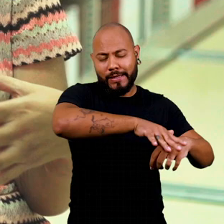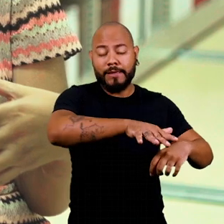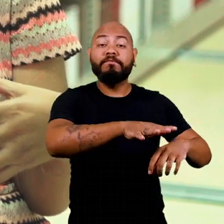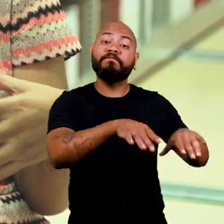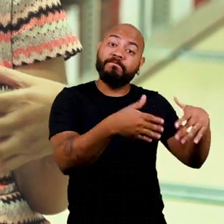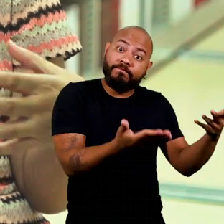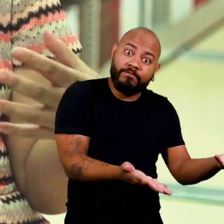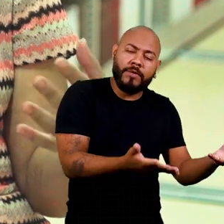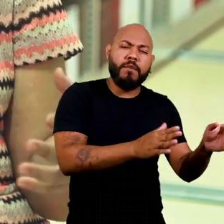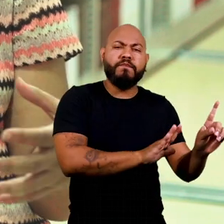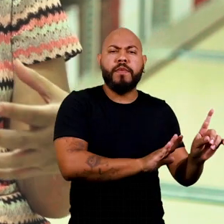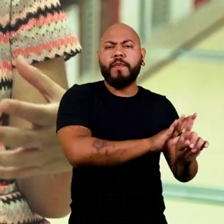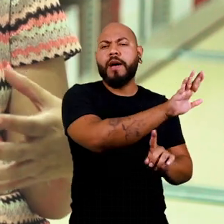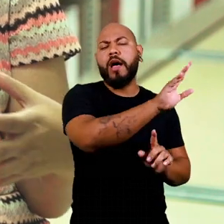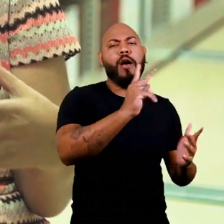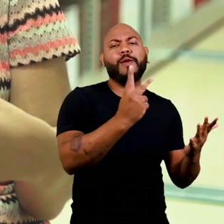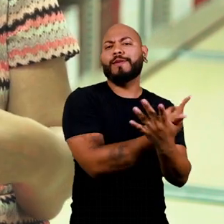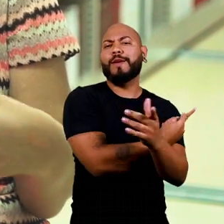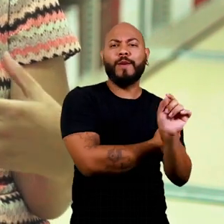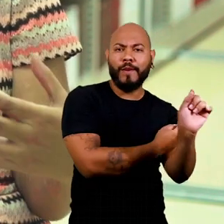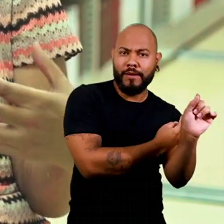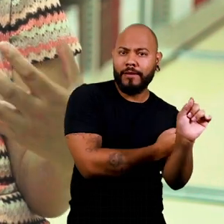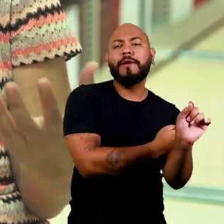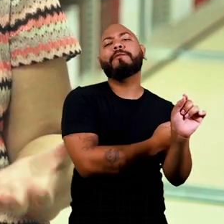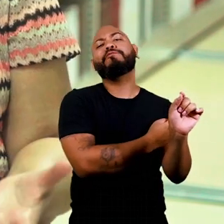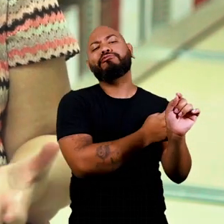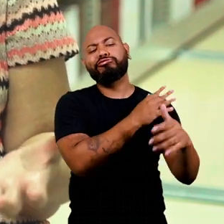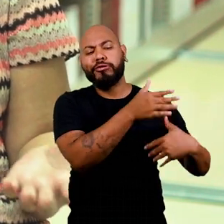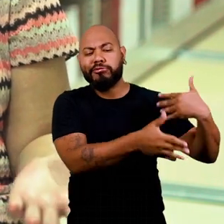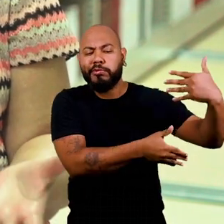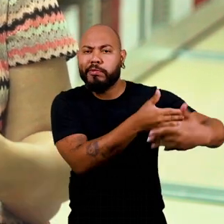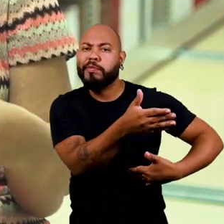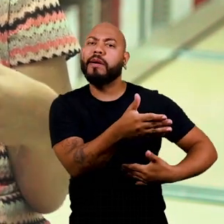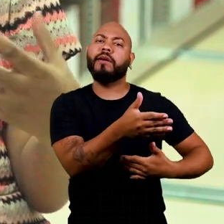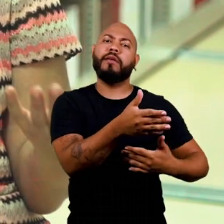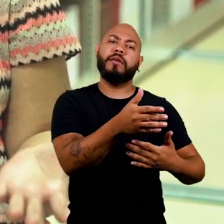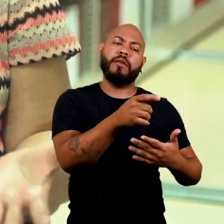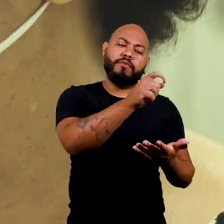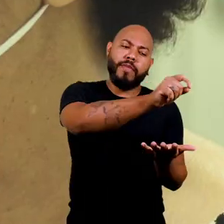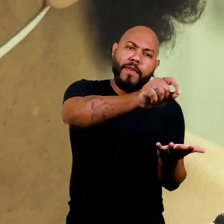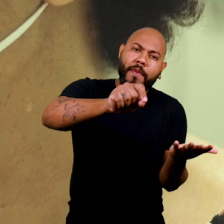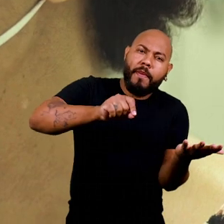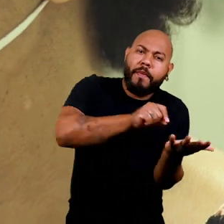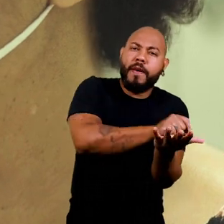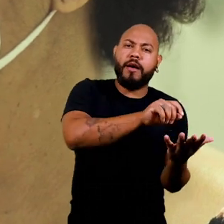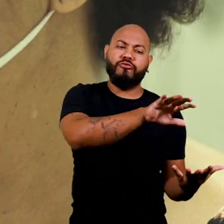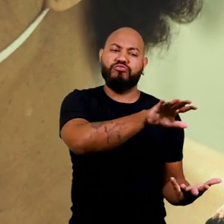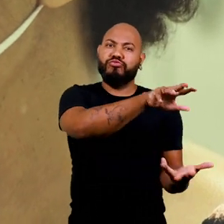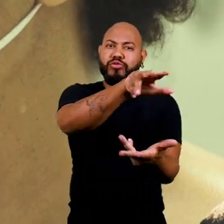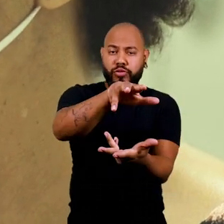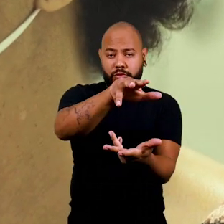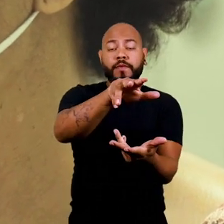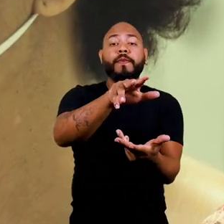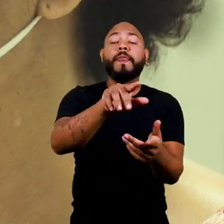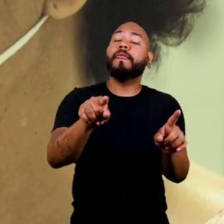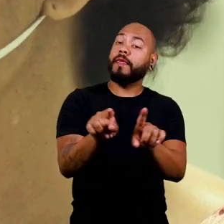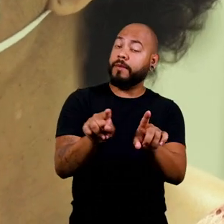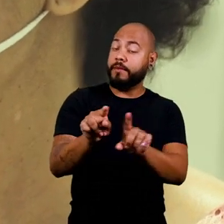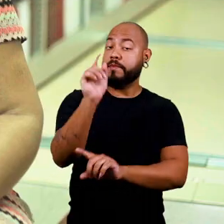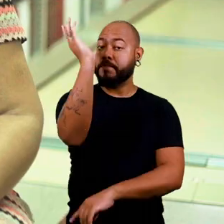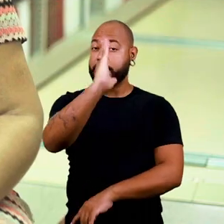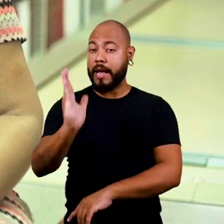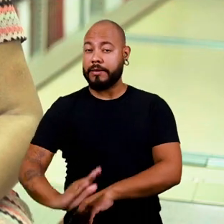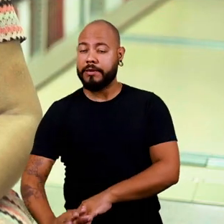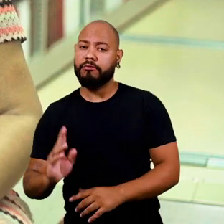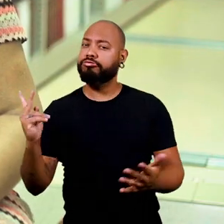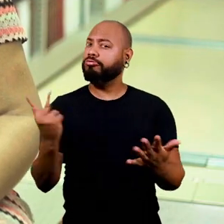terminou também ocorrendo em determinados países e continentes. Nós tivemos uma